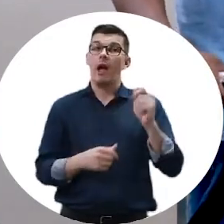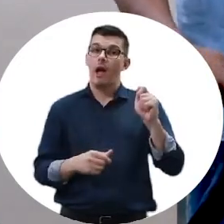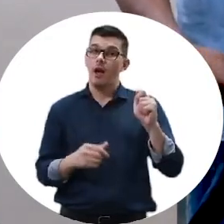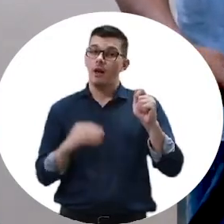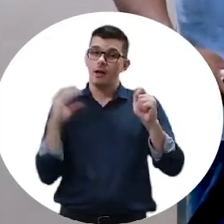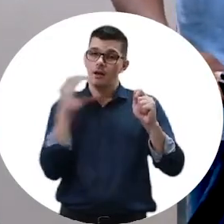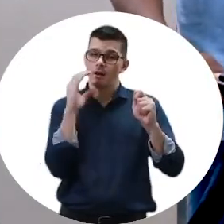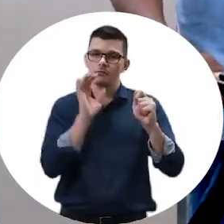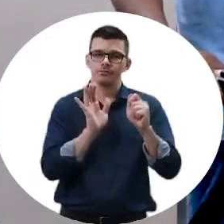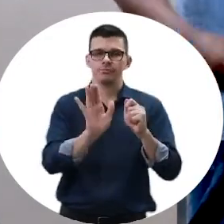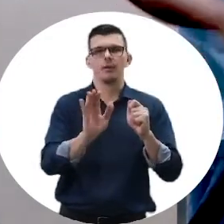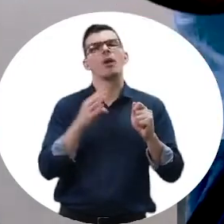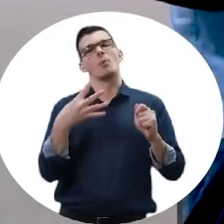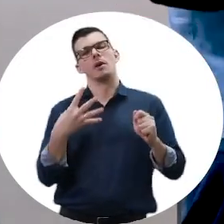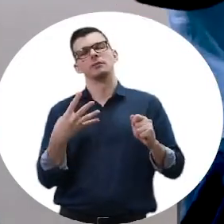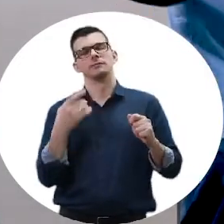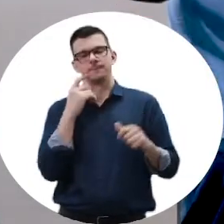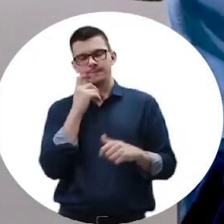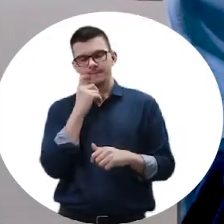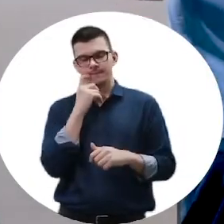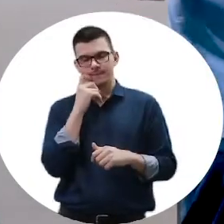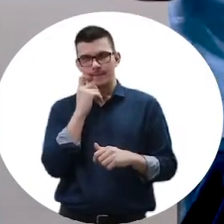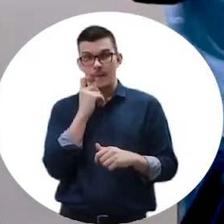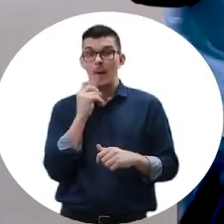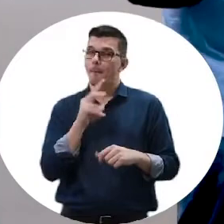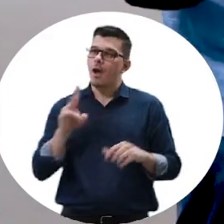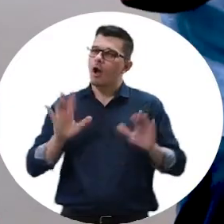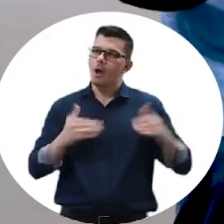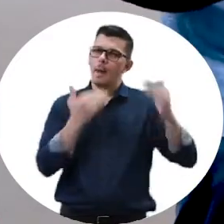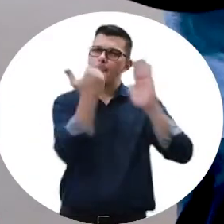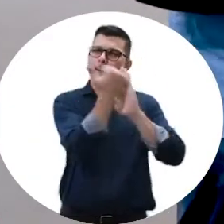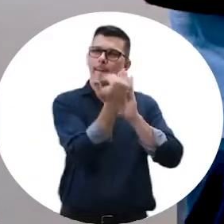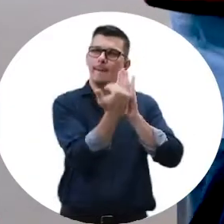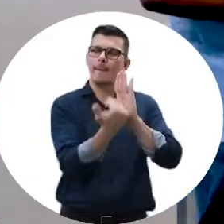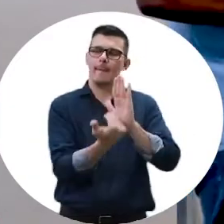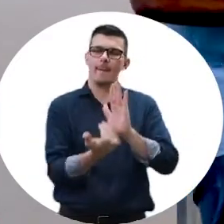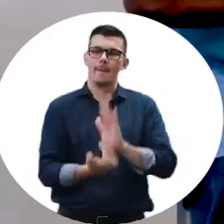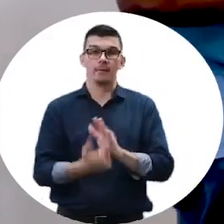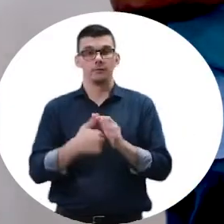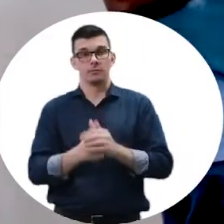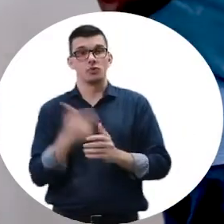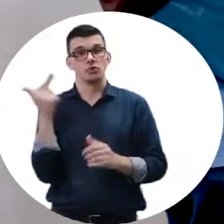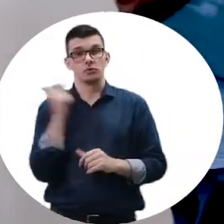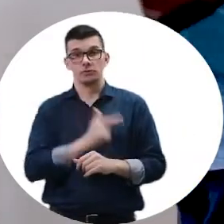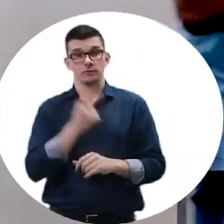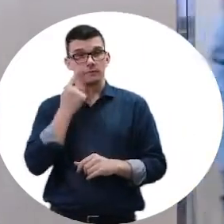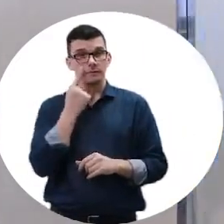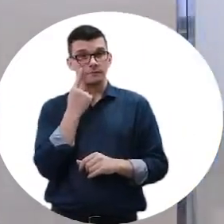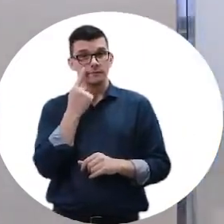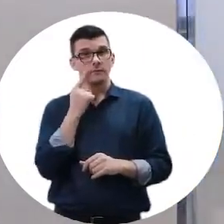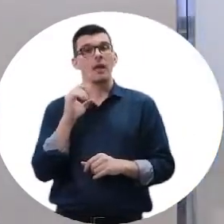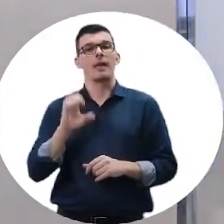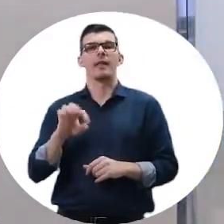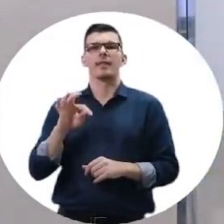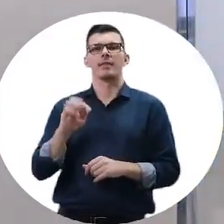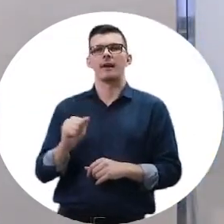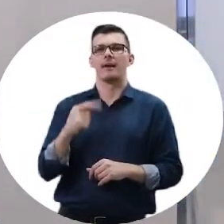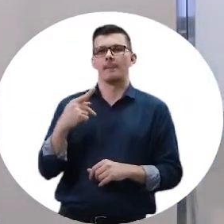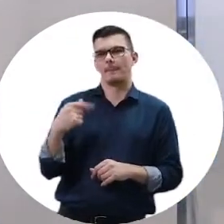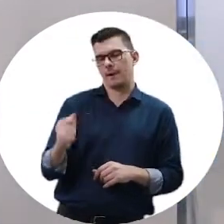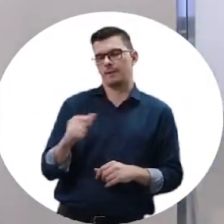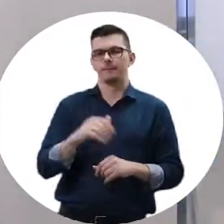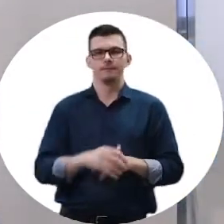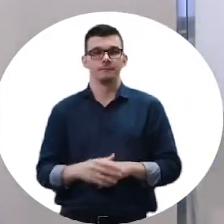Então a aceleração é 4. Você deve fazer conta. Mas vamos fazer passo a passo. Para resolver essa questão aí, nós vamos fazer por